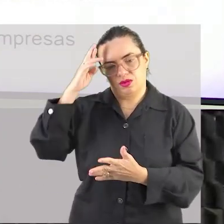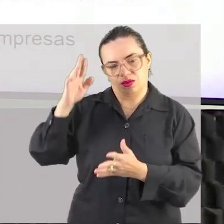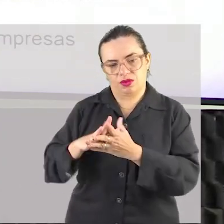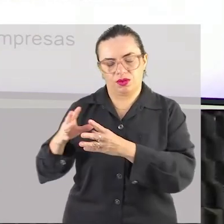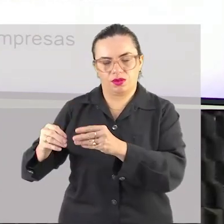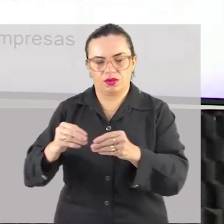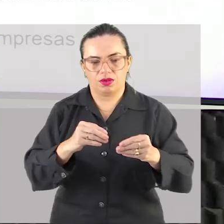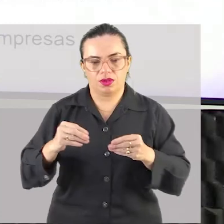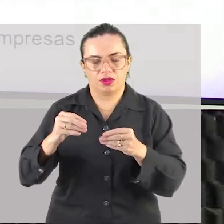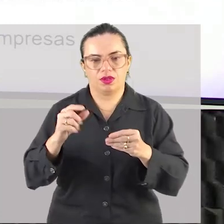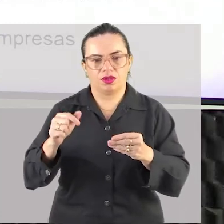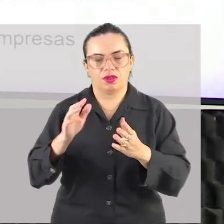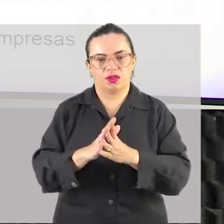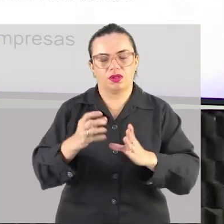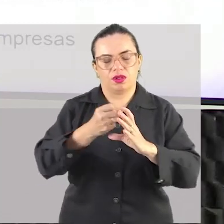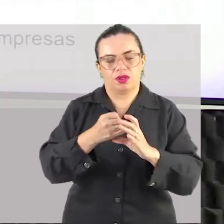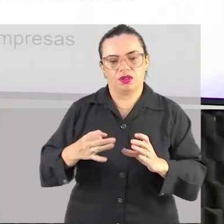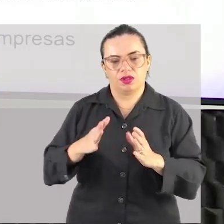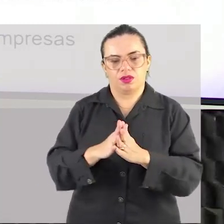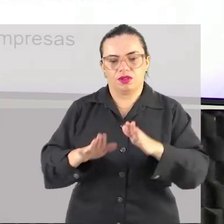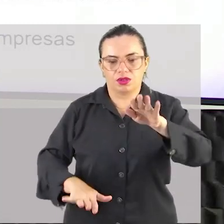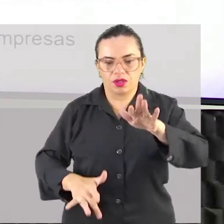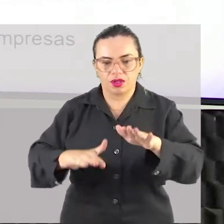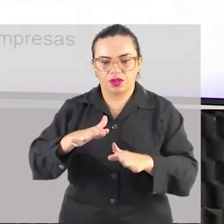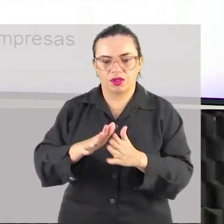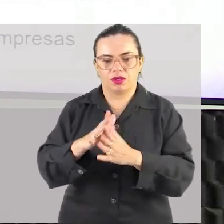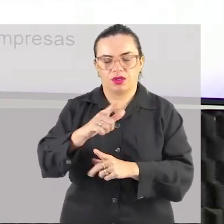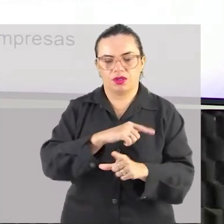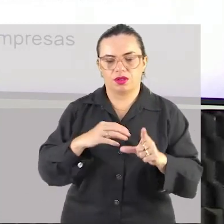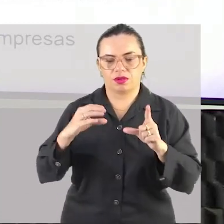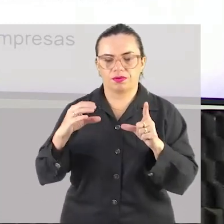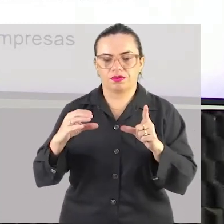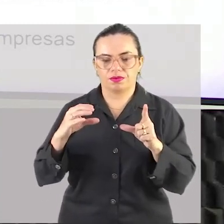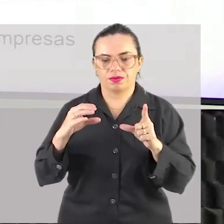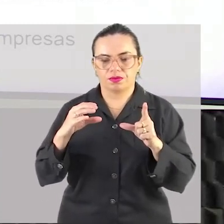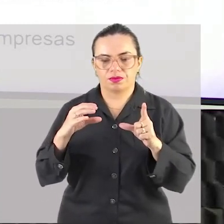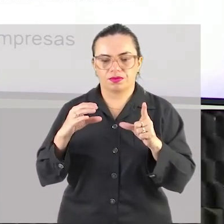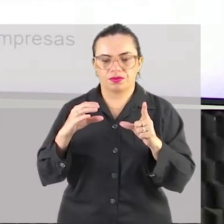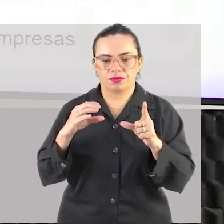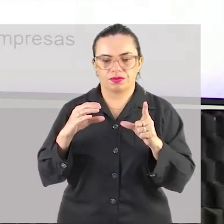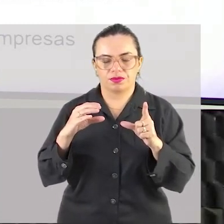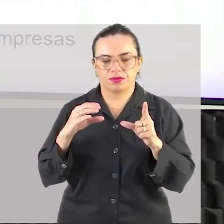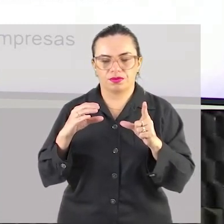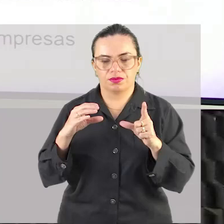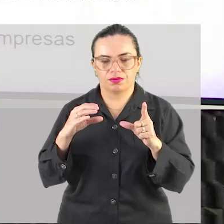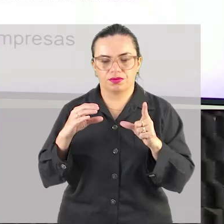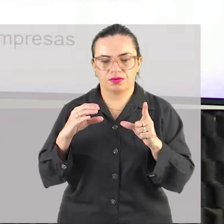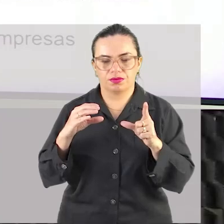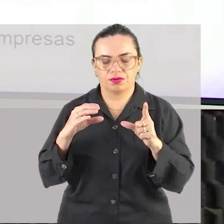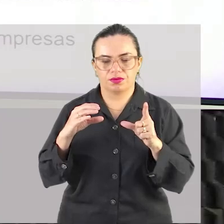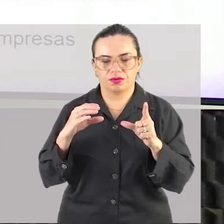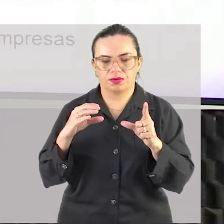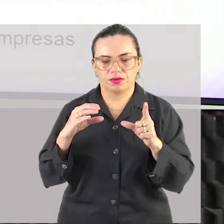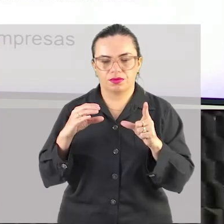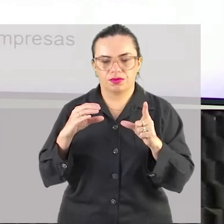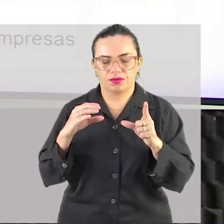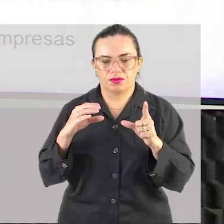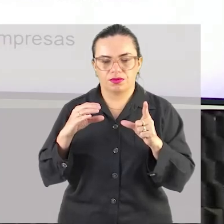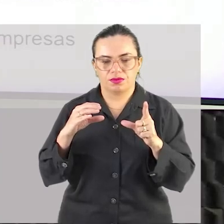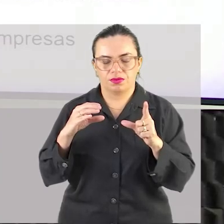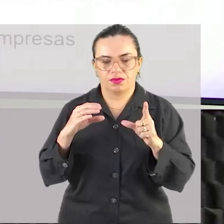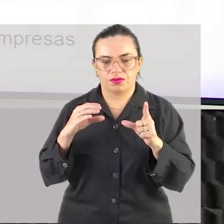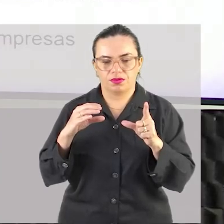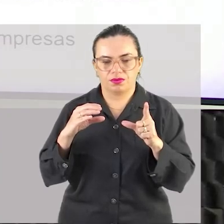Ela só coloca uma dimensão de equilíbrio. C. Defender a desapropriação dos espaços improdutivos.